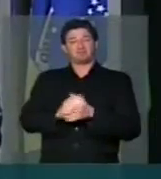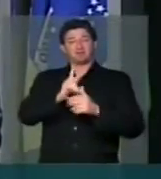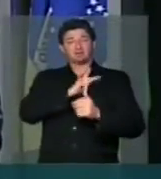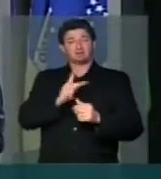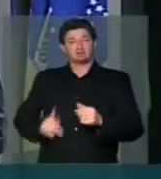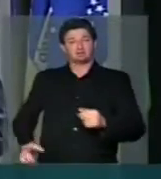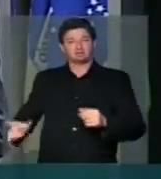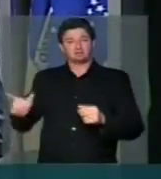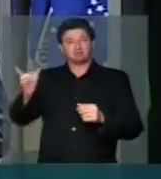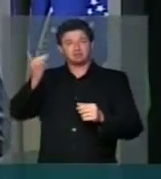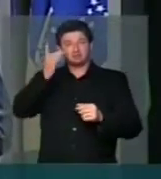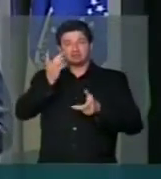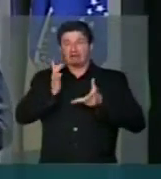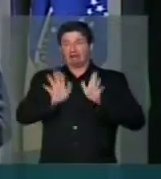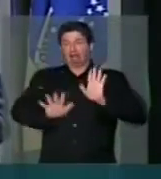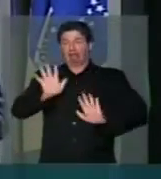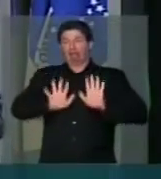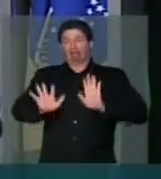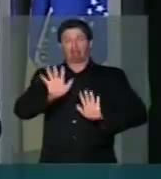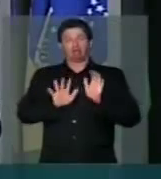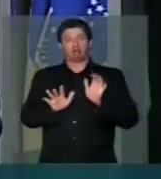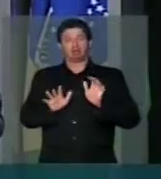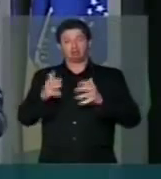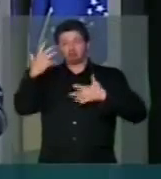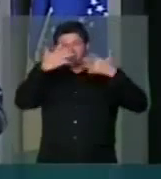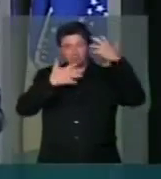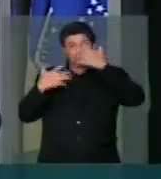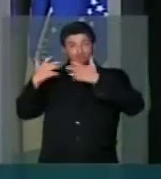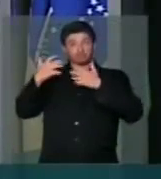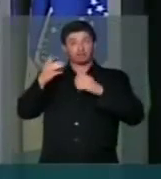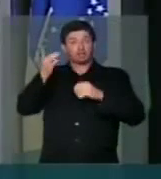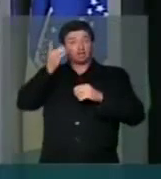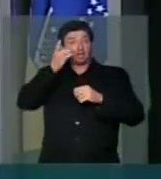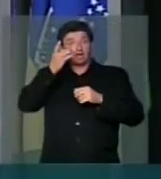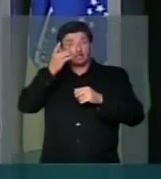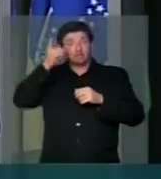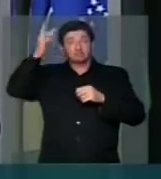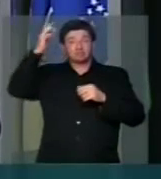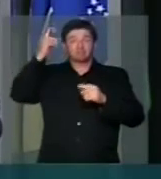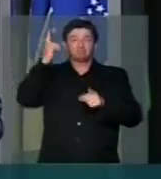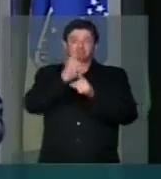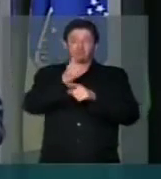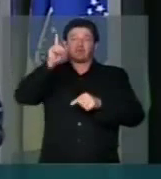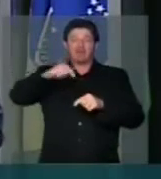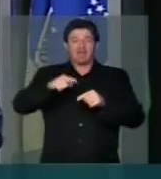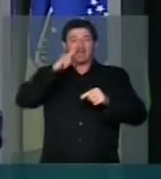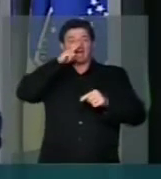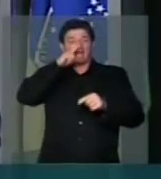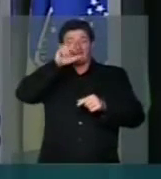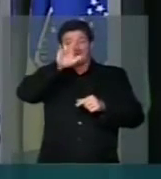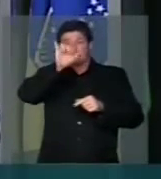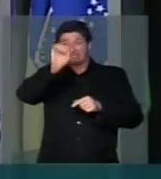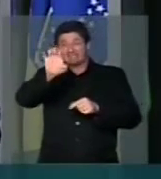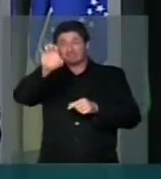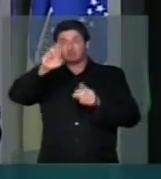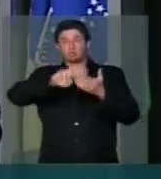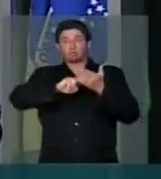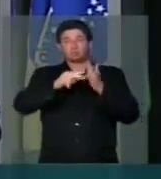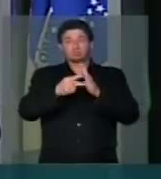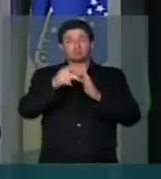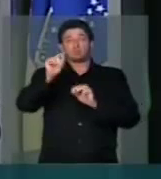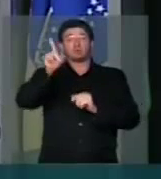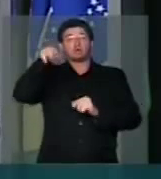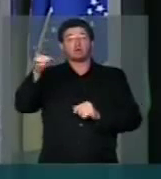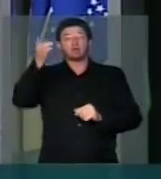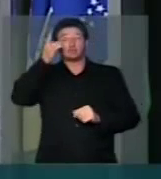presidente acuada. Dilma descobriu que ela é a própria crise. Trechos da entrevista,